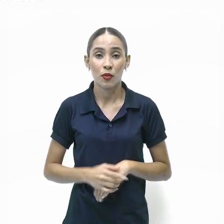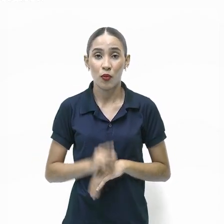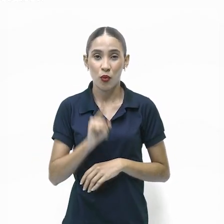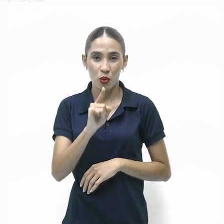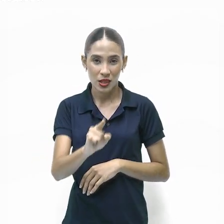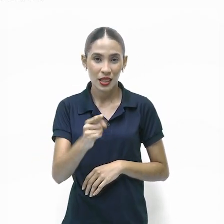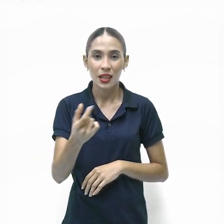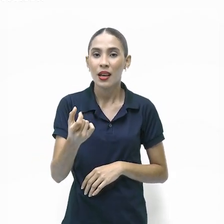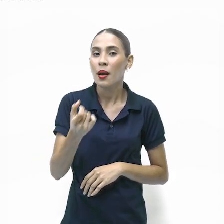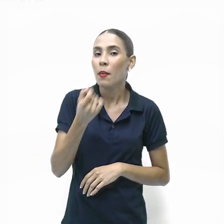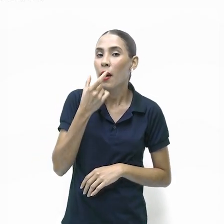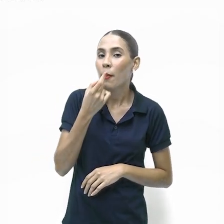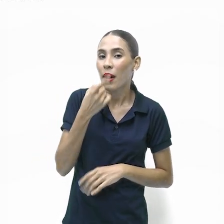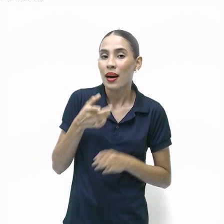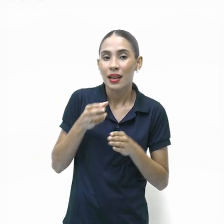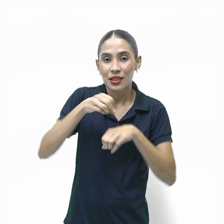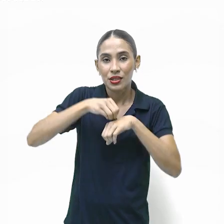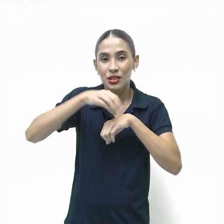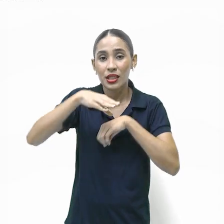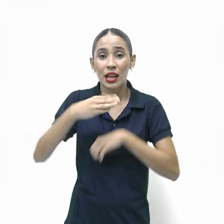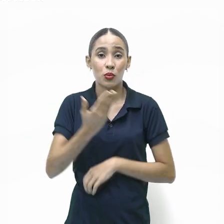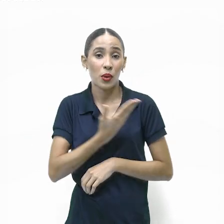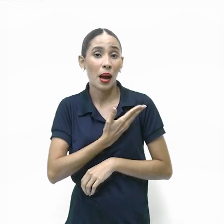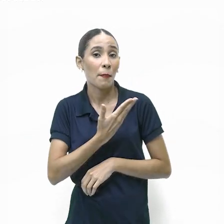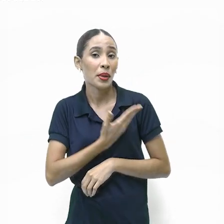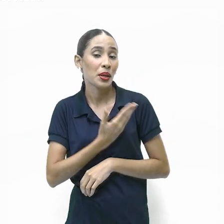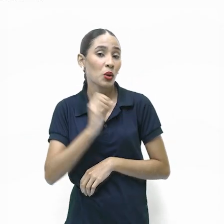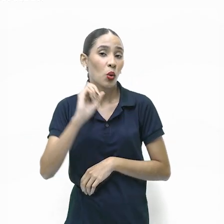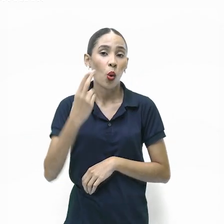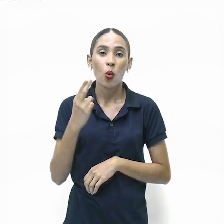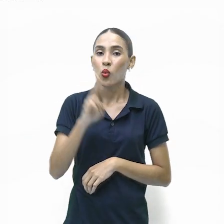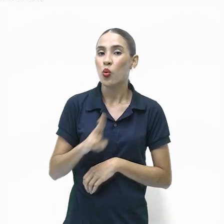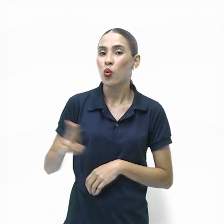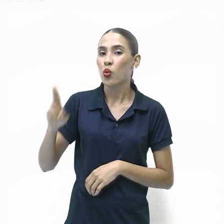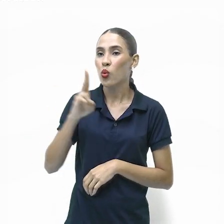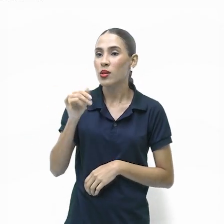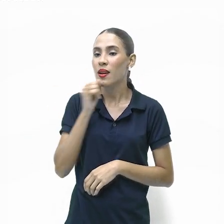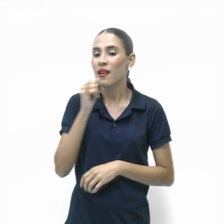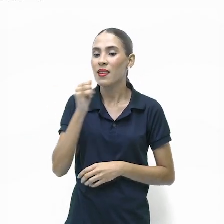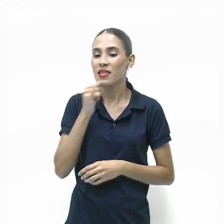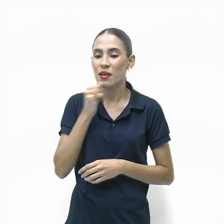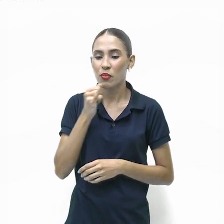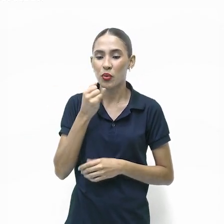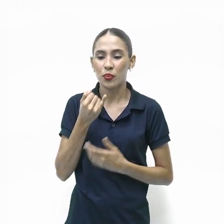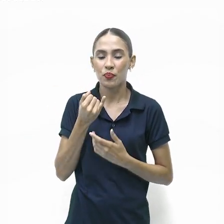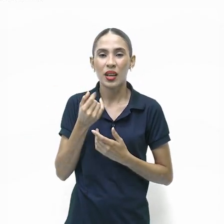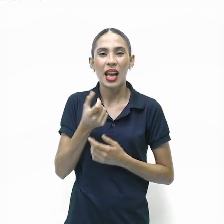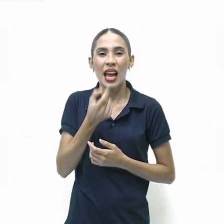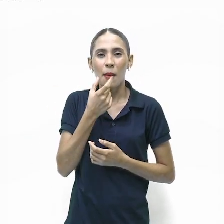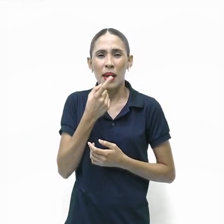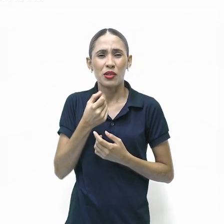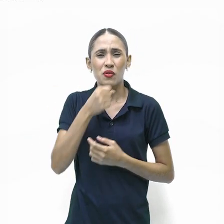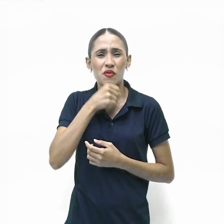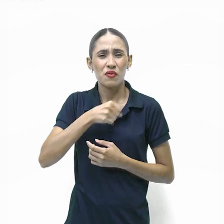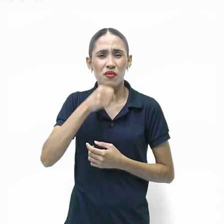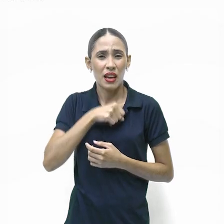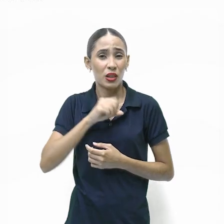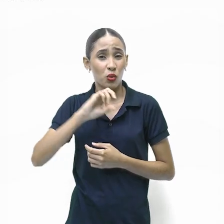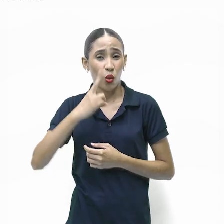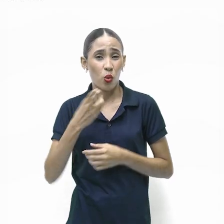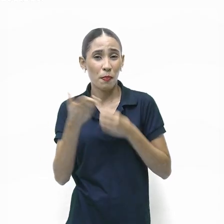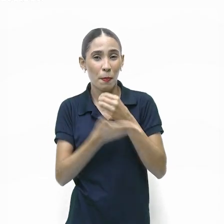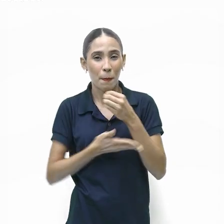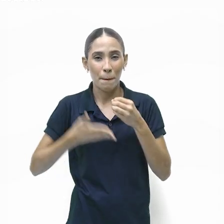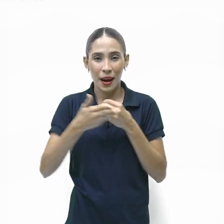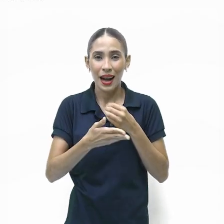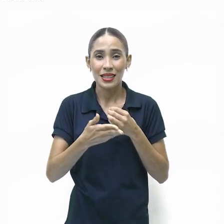você toma um remédio que foi indicado por um amigo, usar sobras de tratamentos antigos, se basear na internet, né?